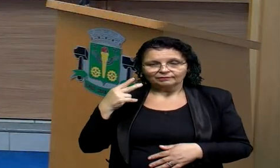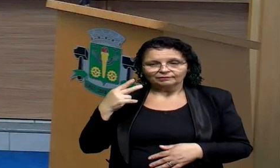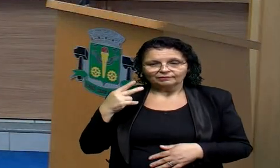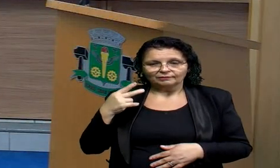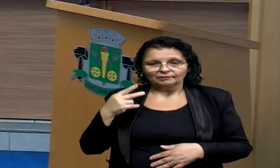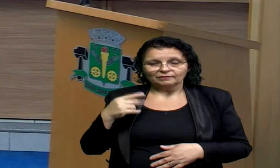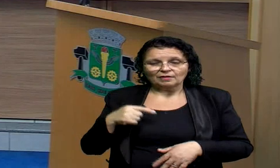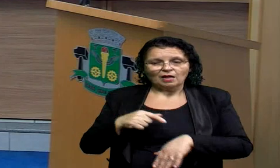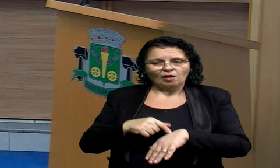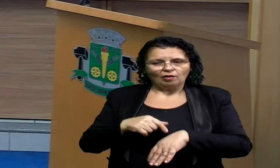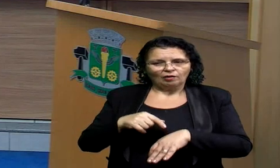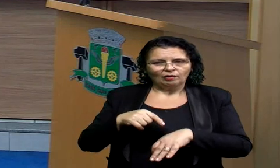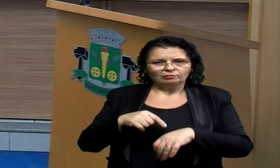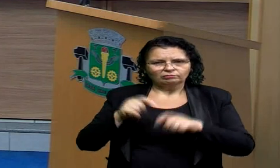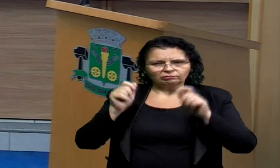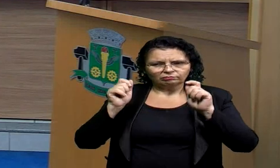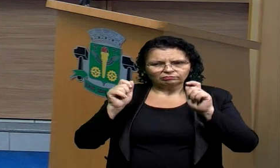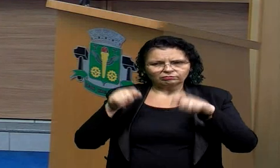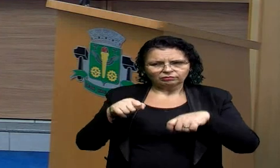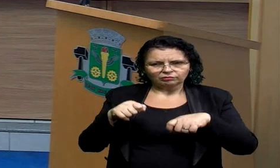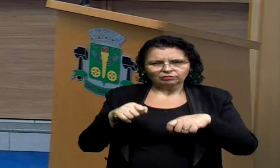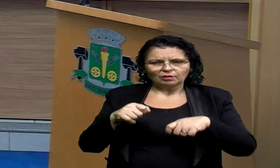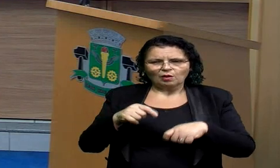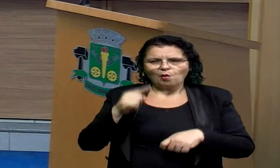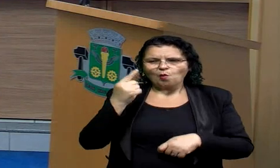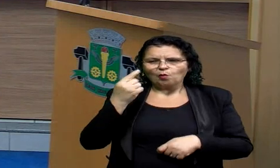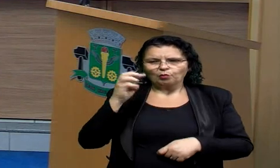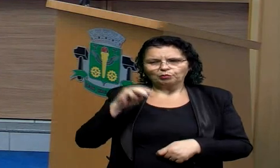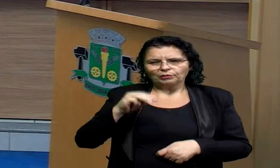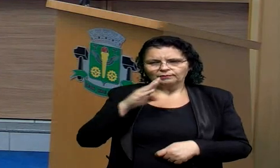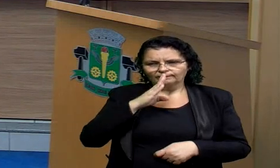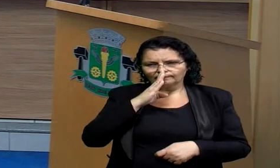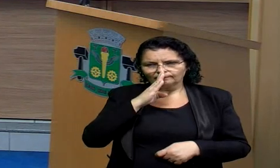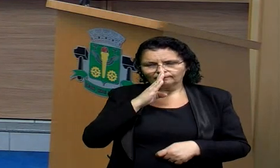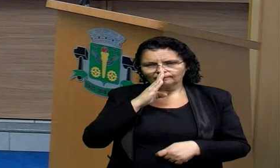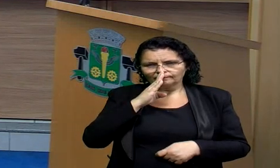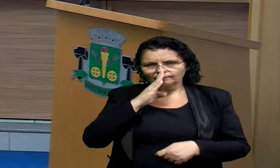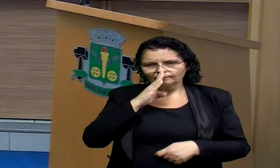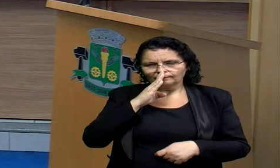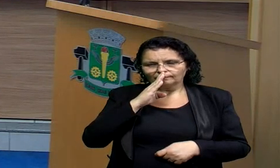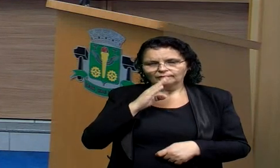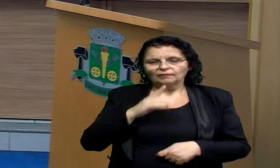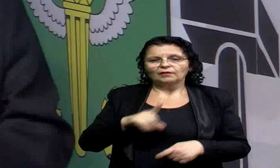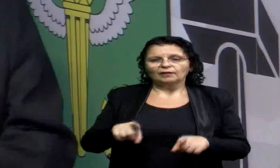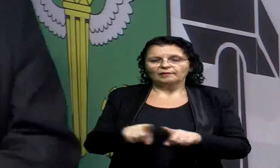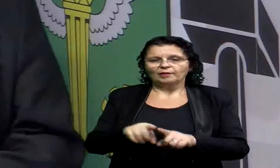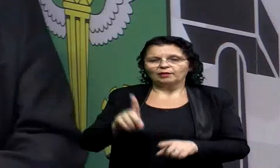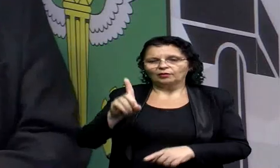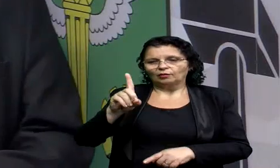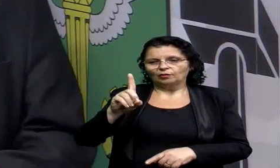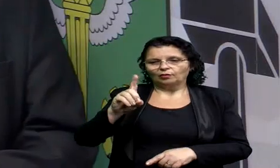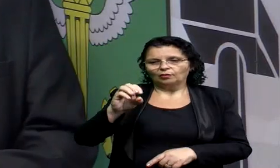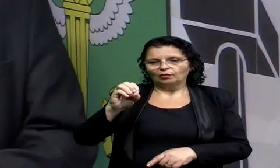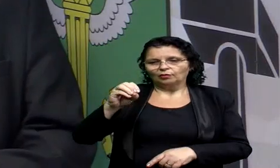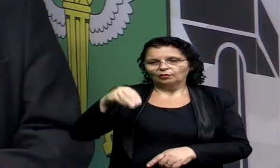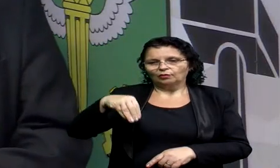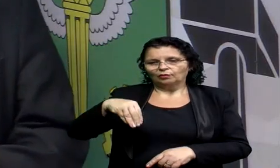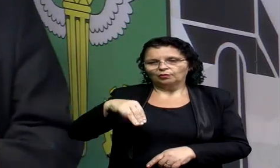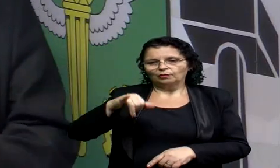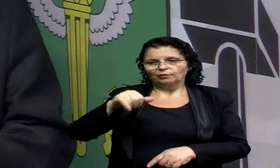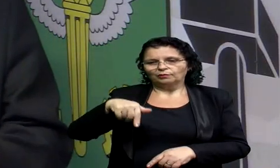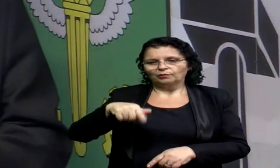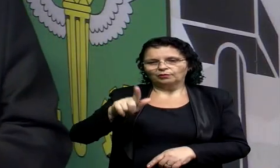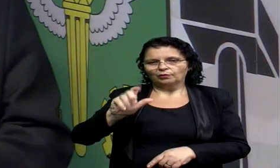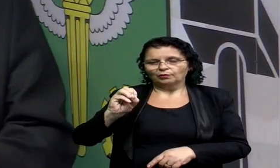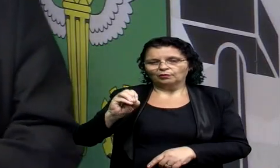momento oportuno poder poderíamos fazer um minuto de silêncio pro seu Domingos José Trindade o morador ali do Muarama que